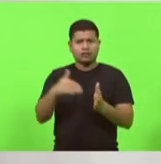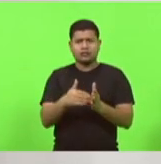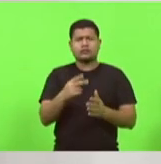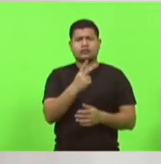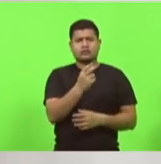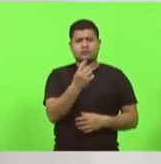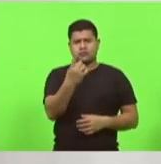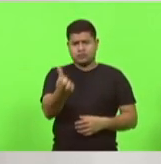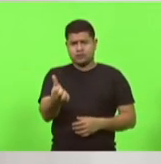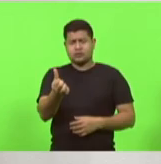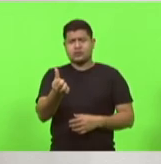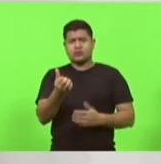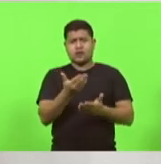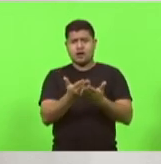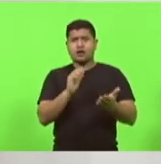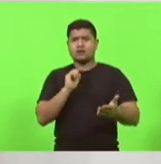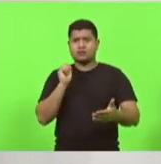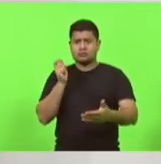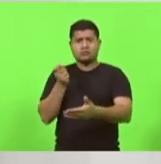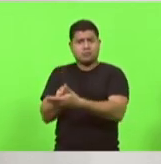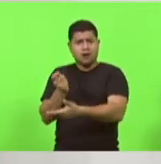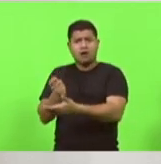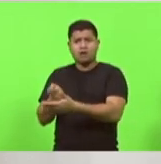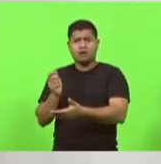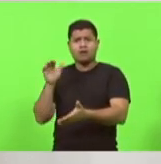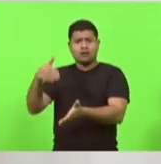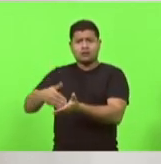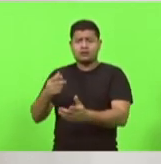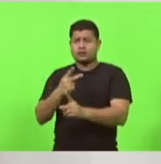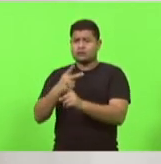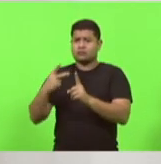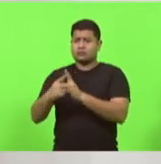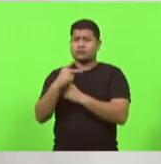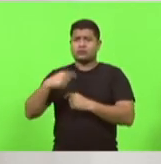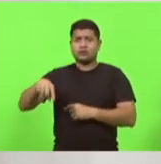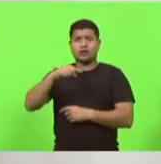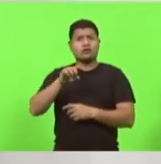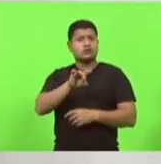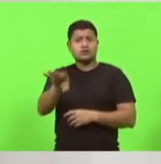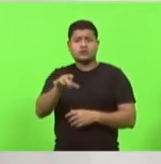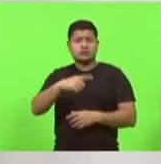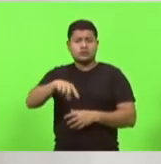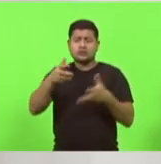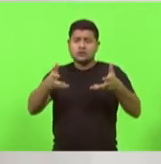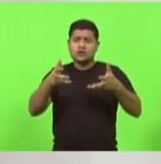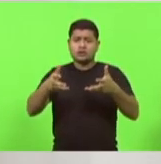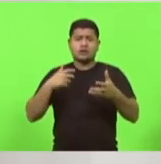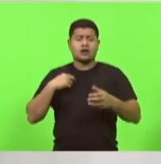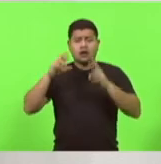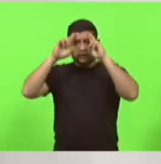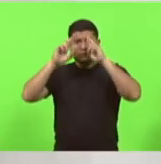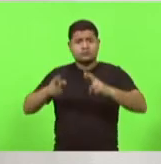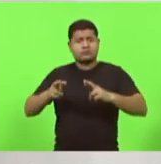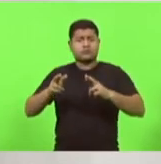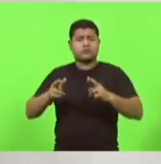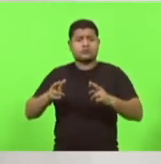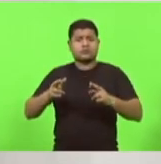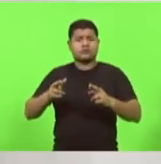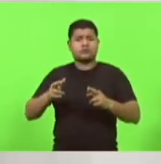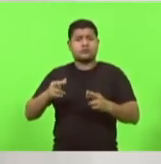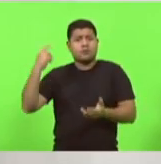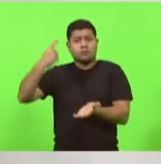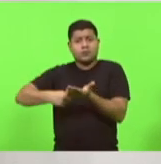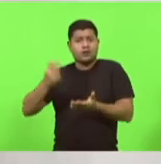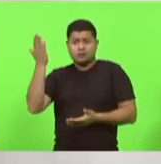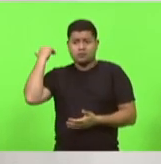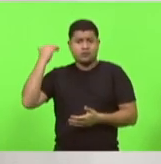sobre a integralidade e a paridade. Então, é só isso que nós queremos que seja respeitado. Nós